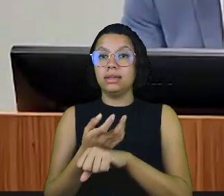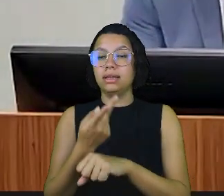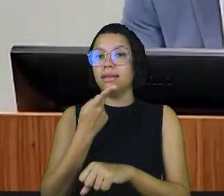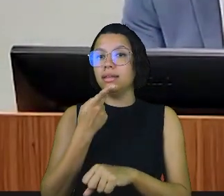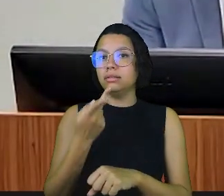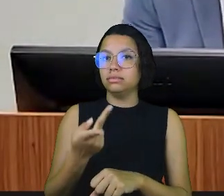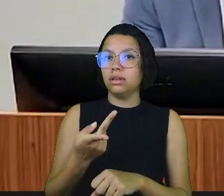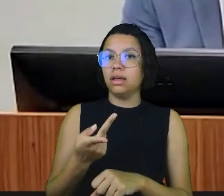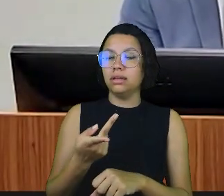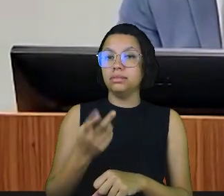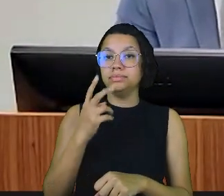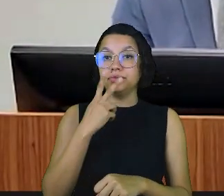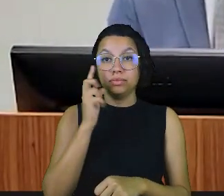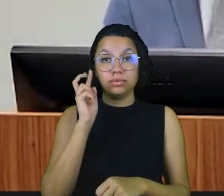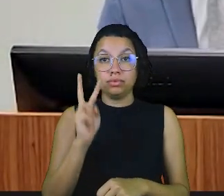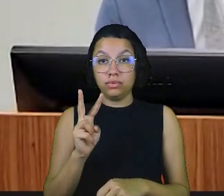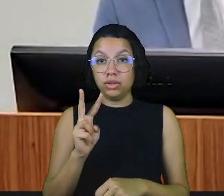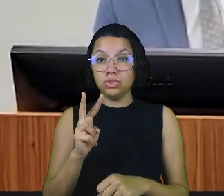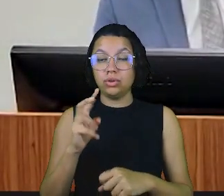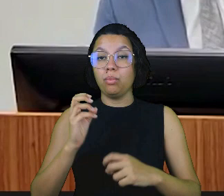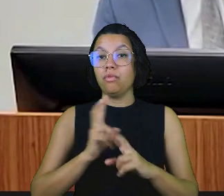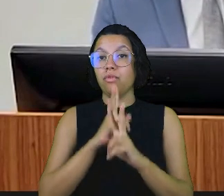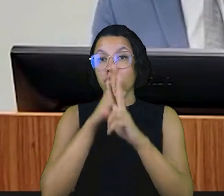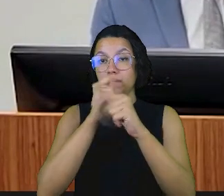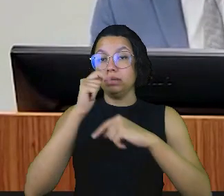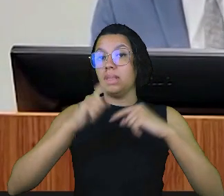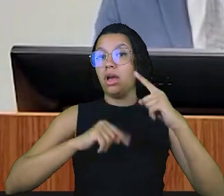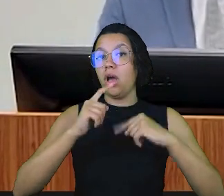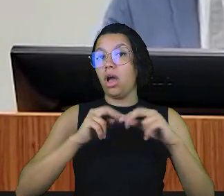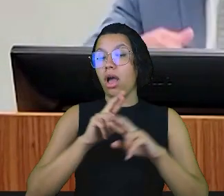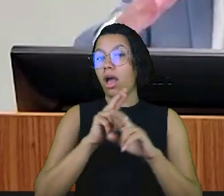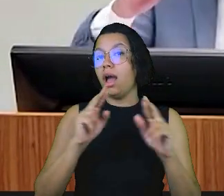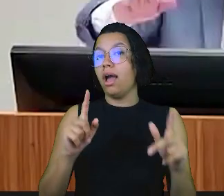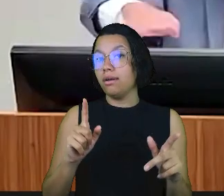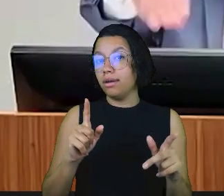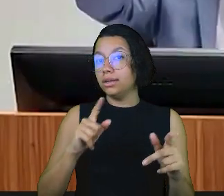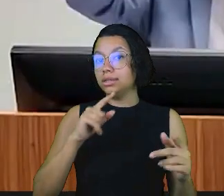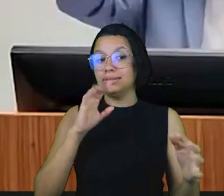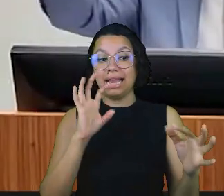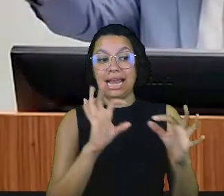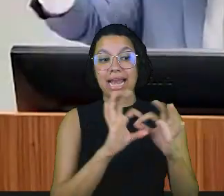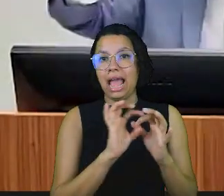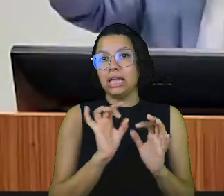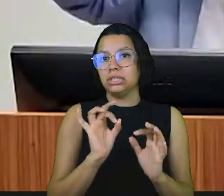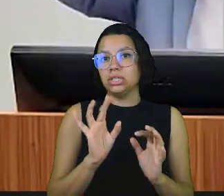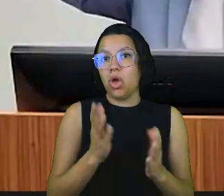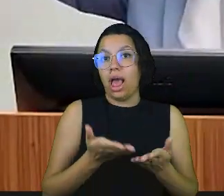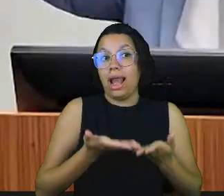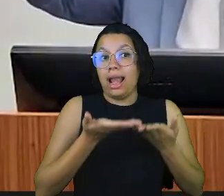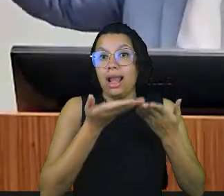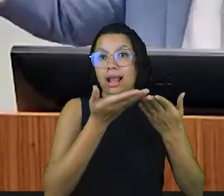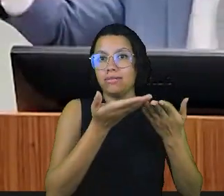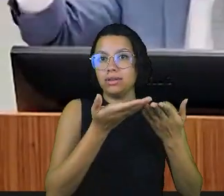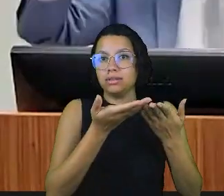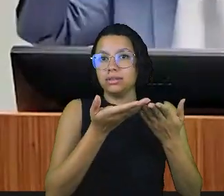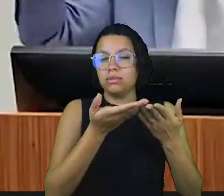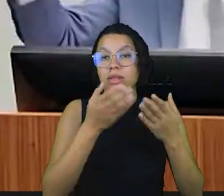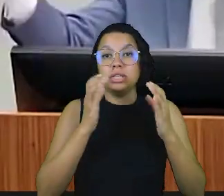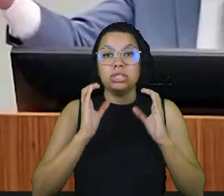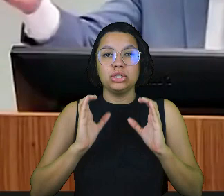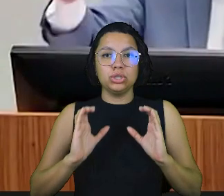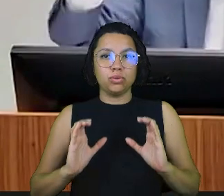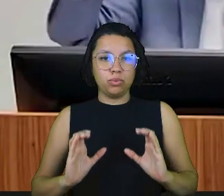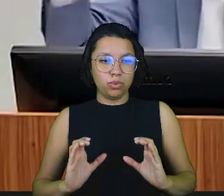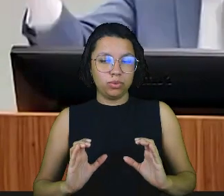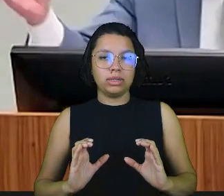alternativos não está ligado apenas à elevação do grau civilizatório, porque nós saímos da era de Aquários e vamos para outra era em que